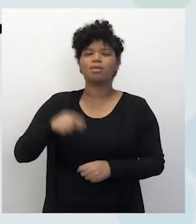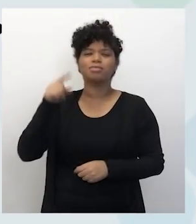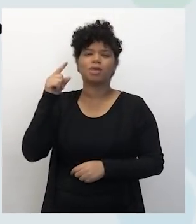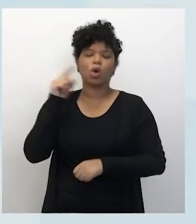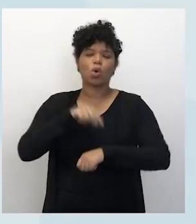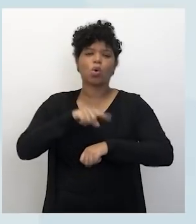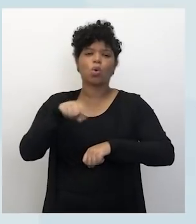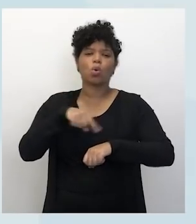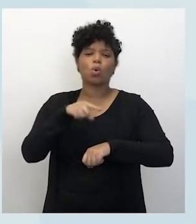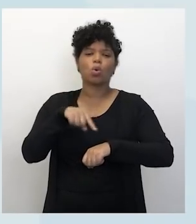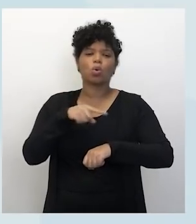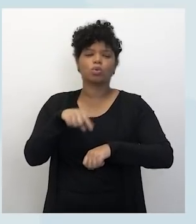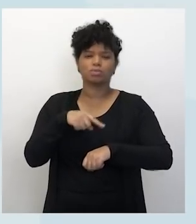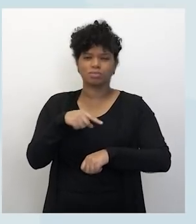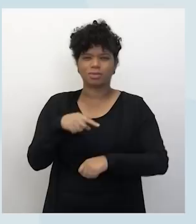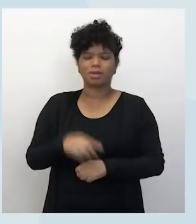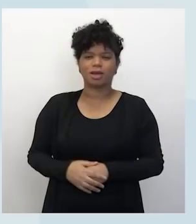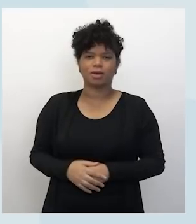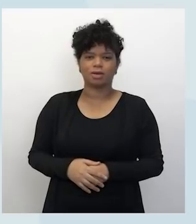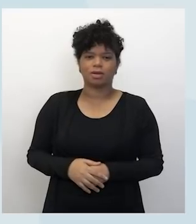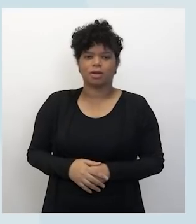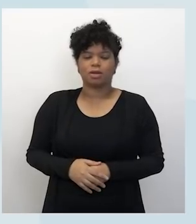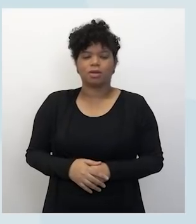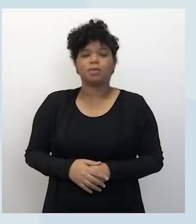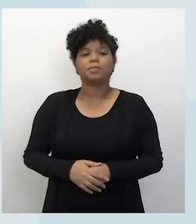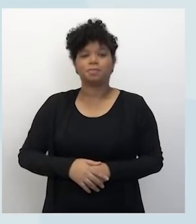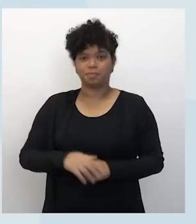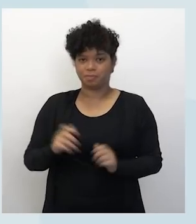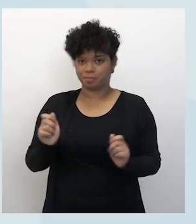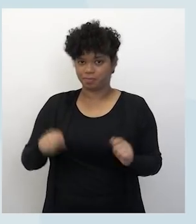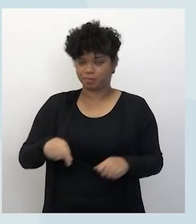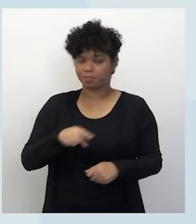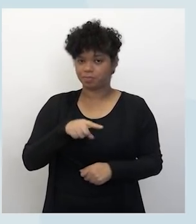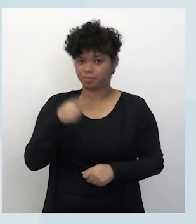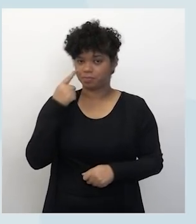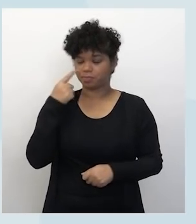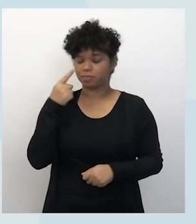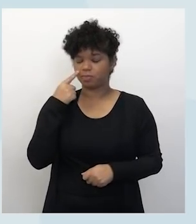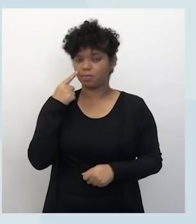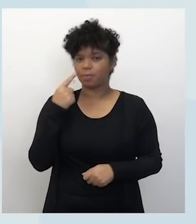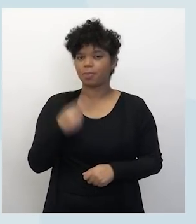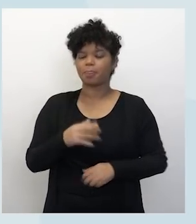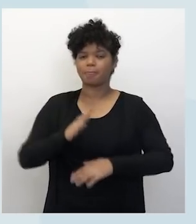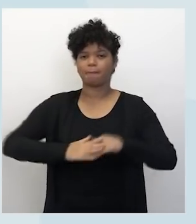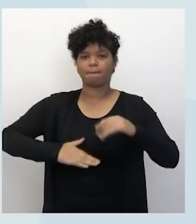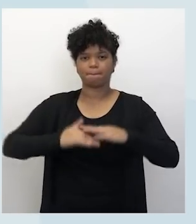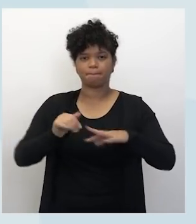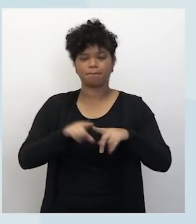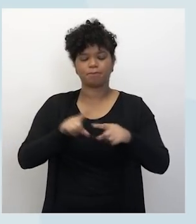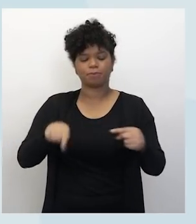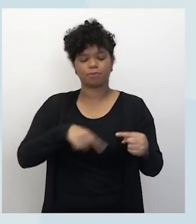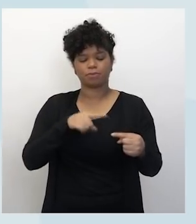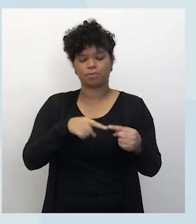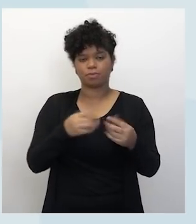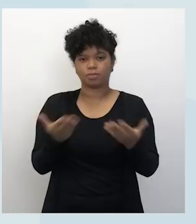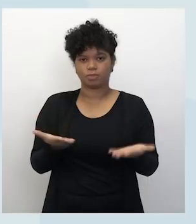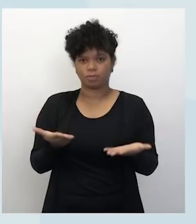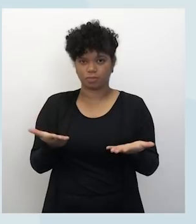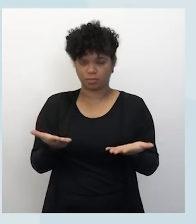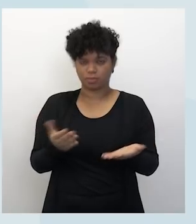professora Andreia ela ler para nós, para os professores, a habilidade e o objetivo da aula. Então vamos